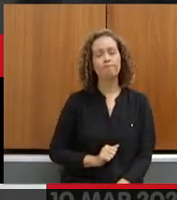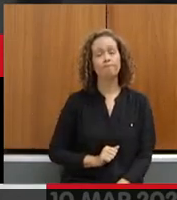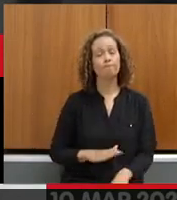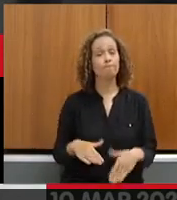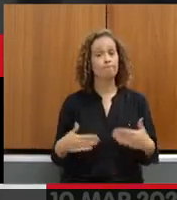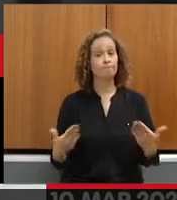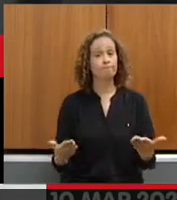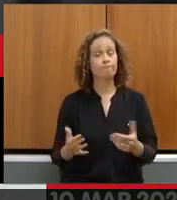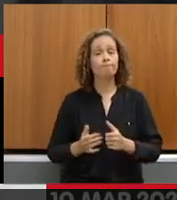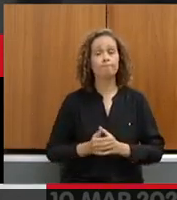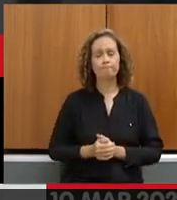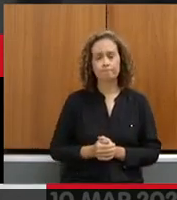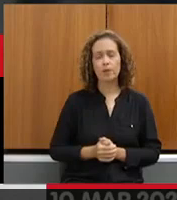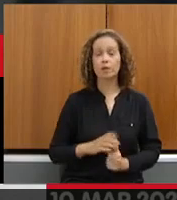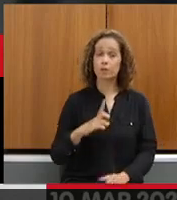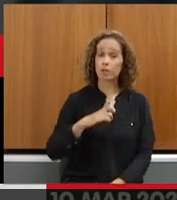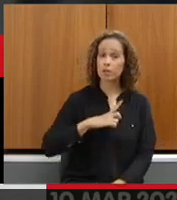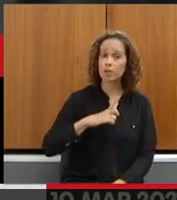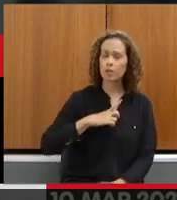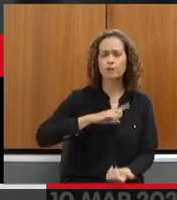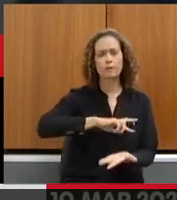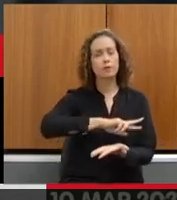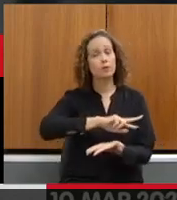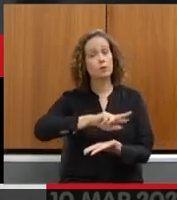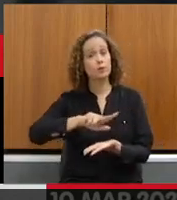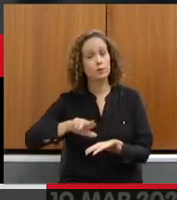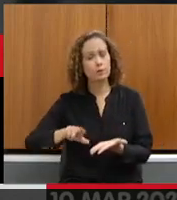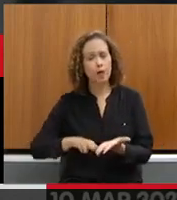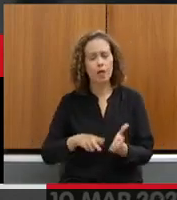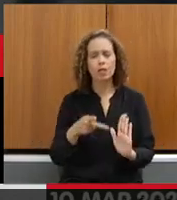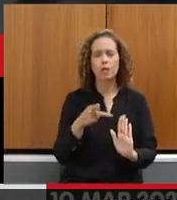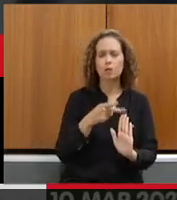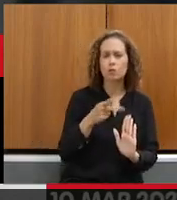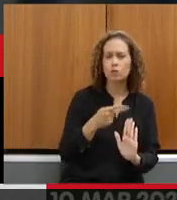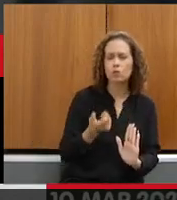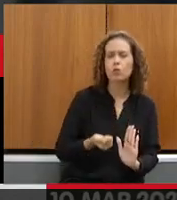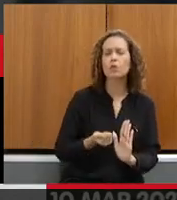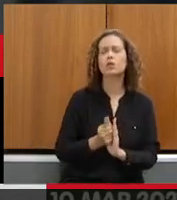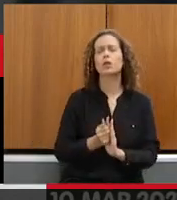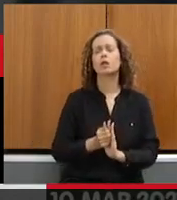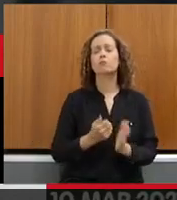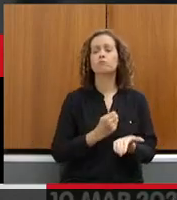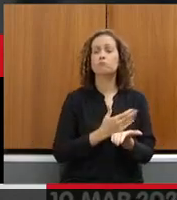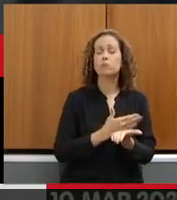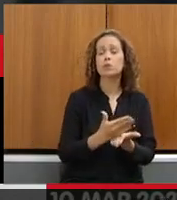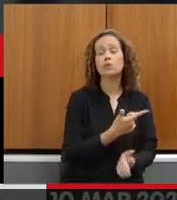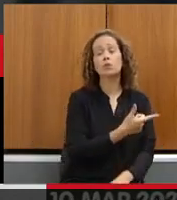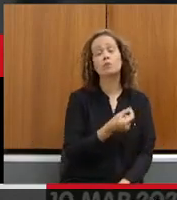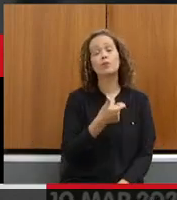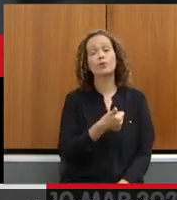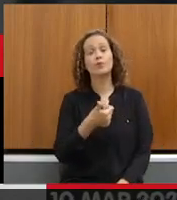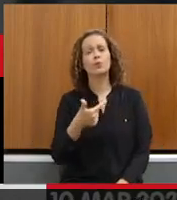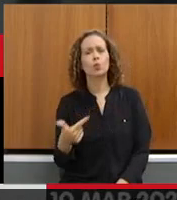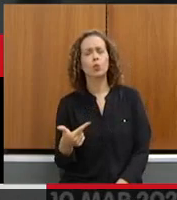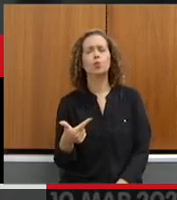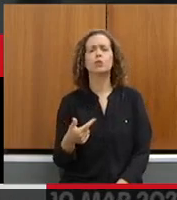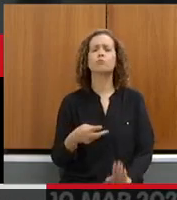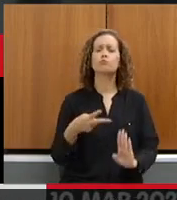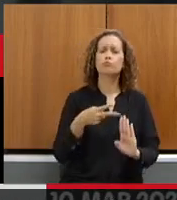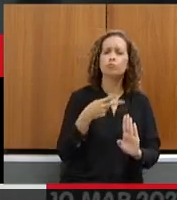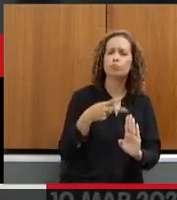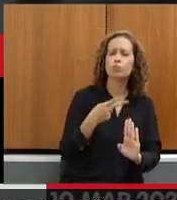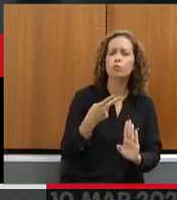então com isso seja existe várias resoluções desde 2012 que nós temos que são resoluções